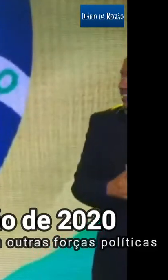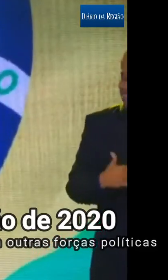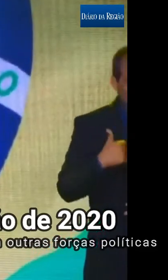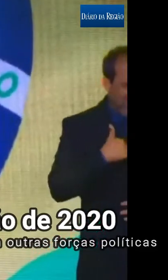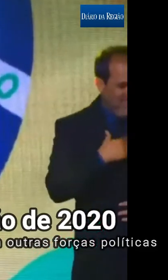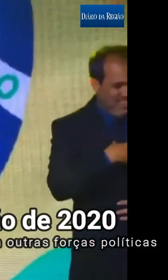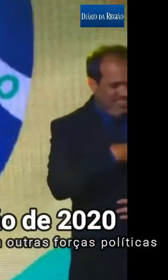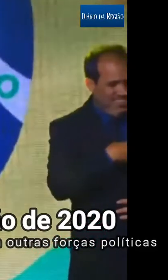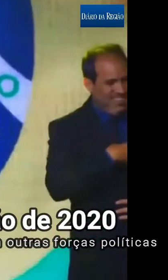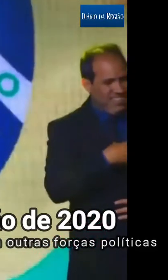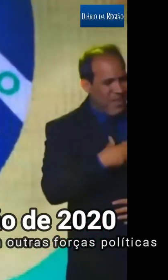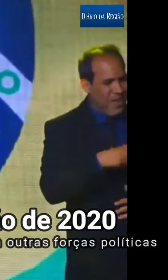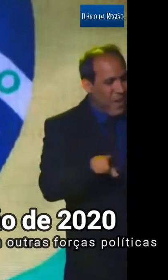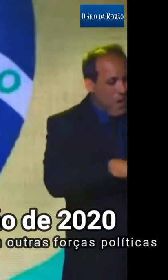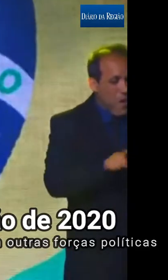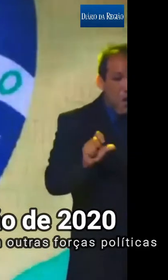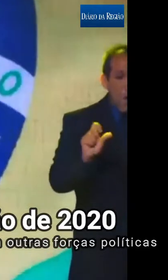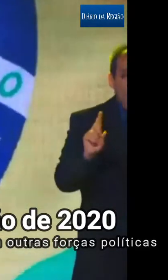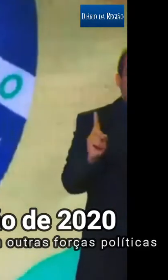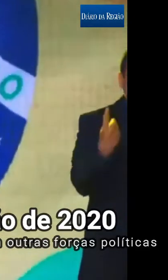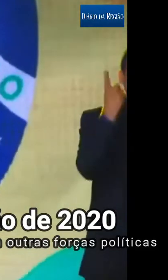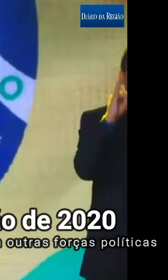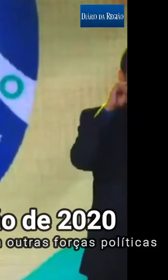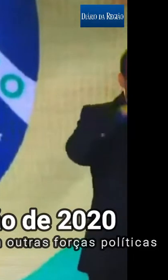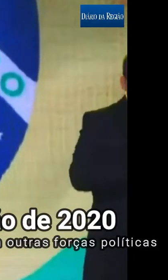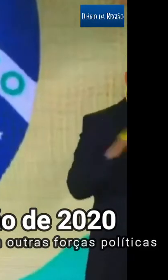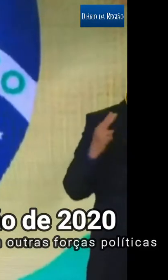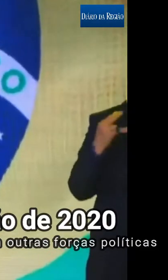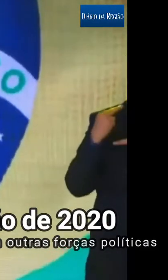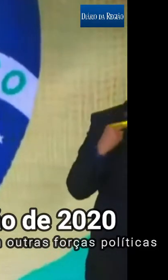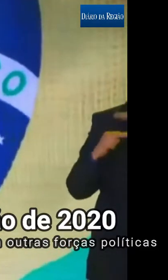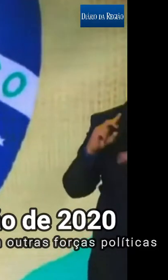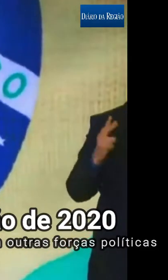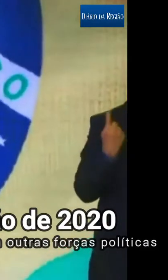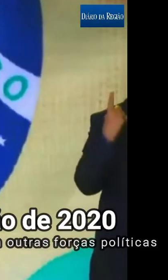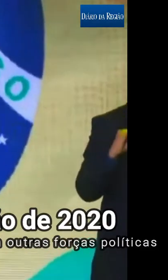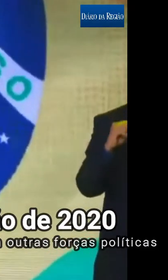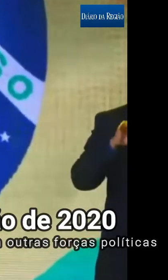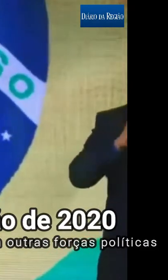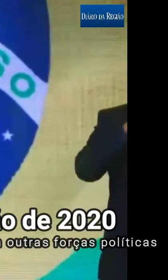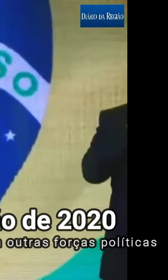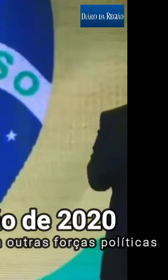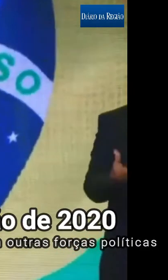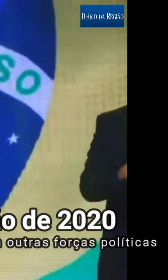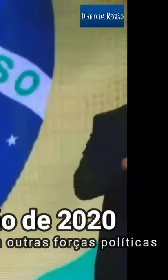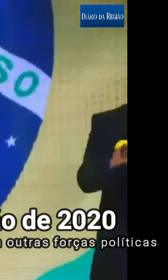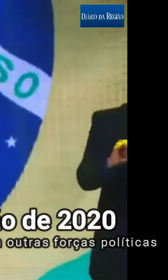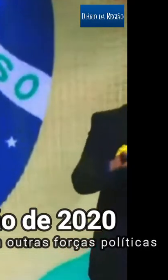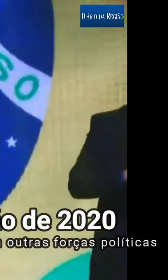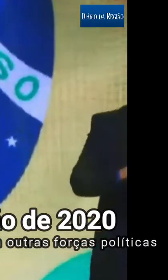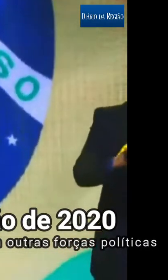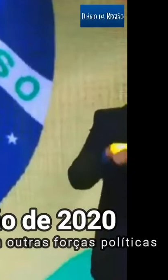Estou me sentindo aqui como o primeiro dia de casado. Vai ter festa hoje?